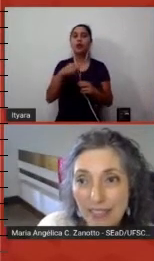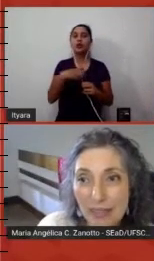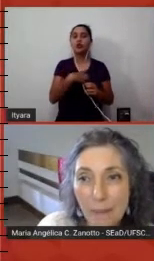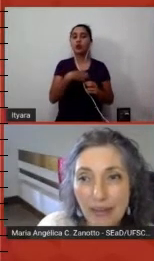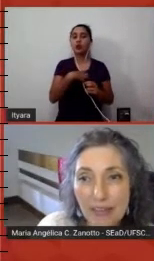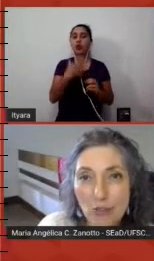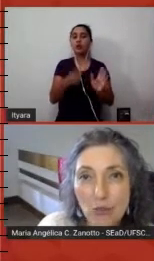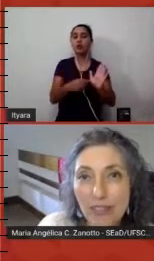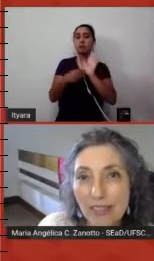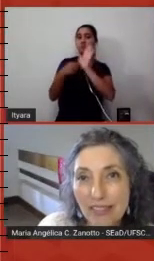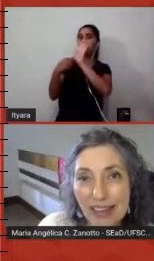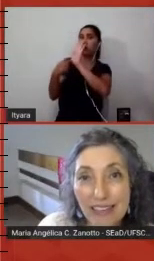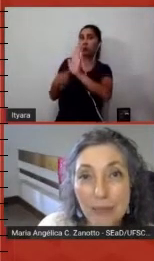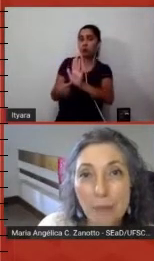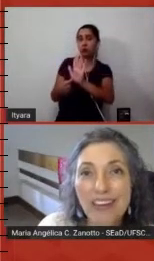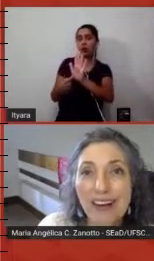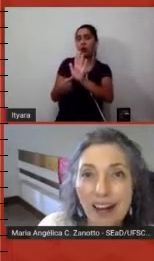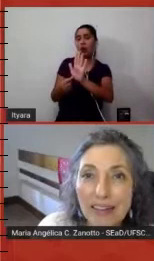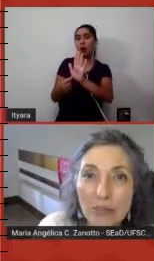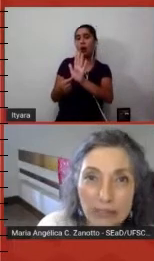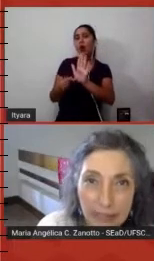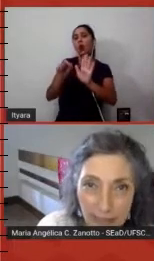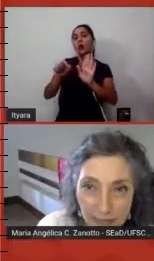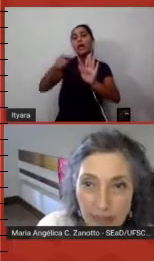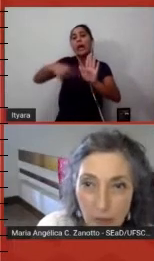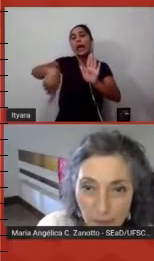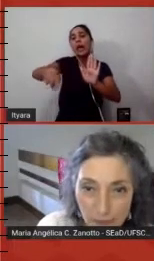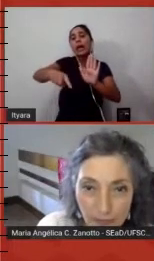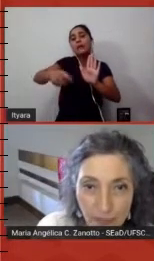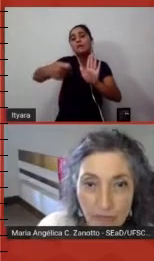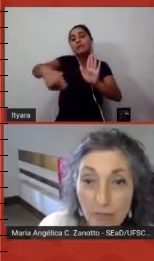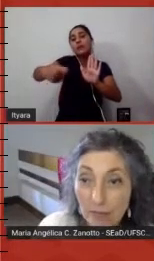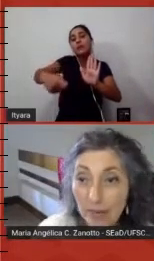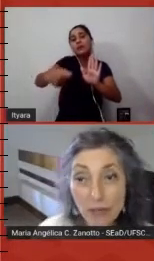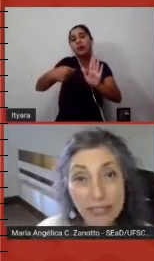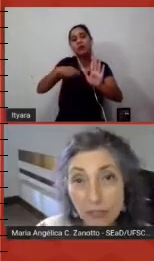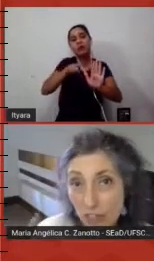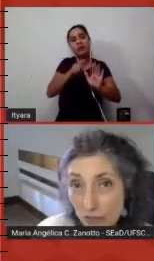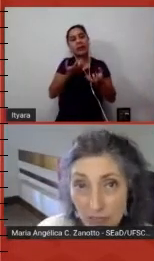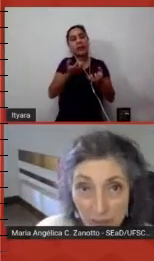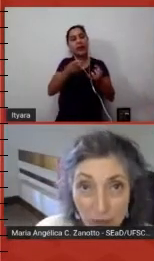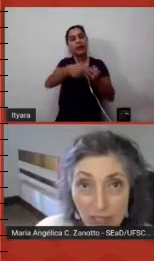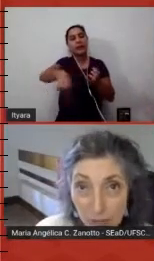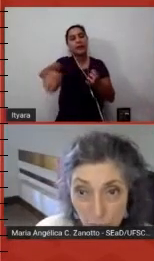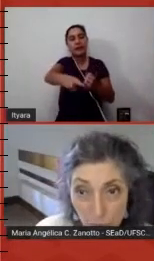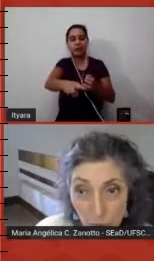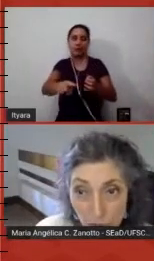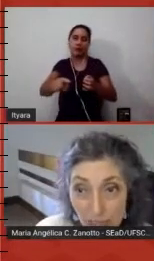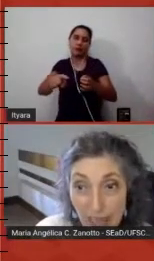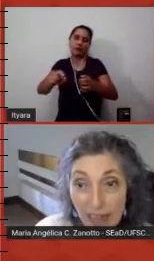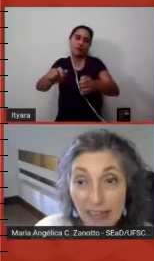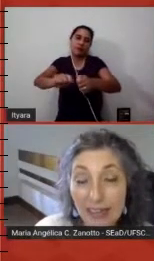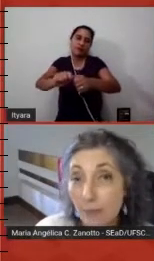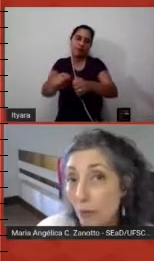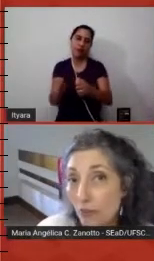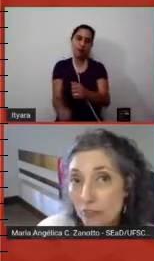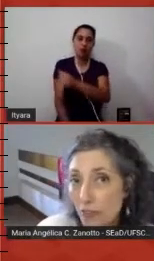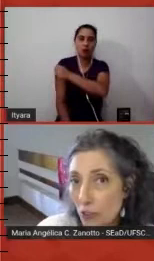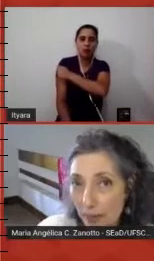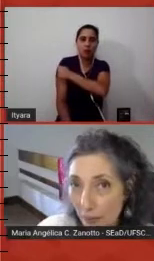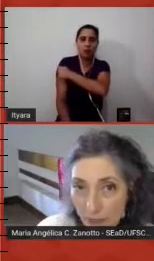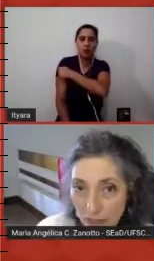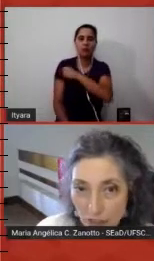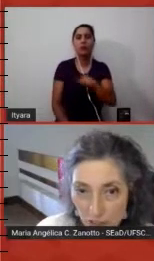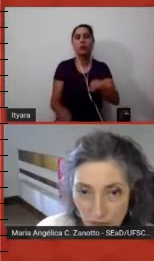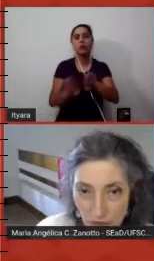declarar explicitamente o que é esperado em relação ao nível de atuação dos alunos e promover